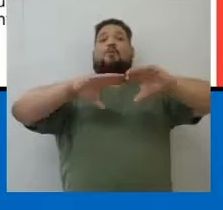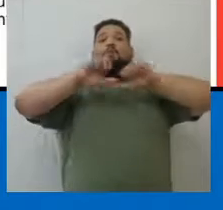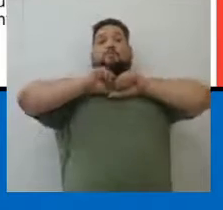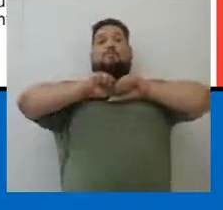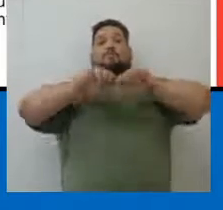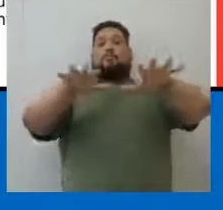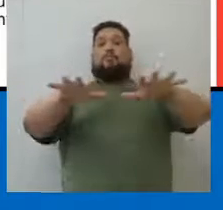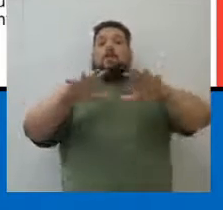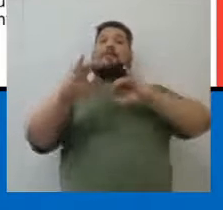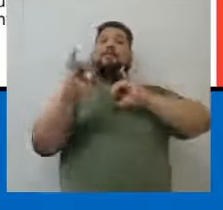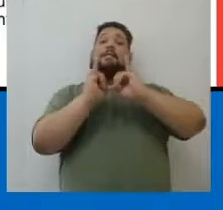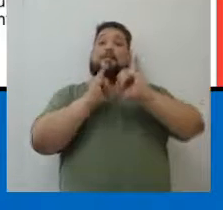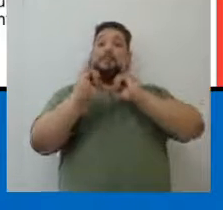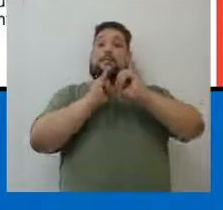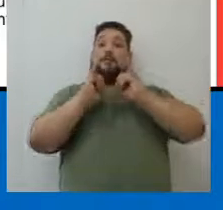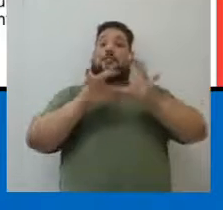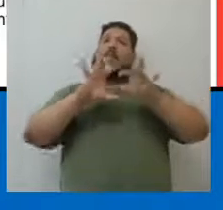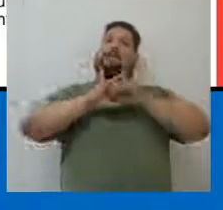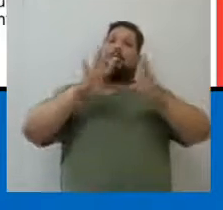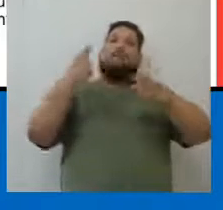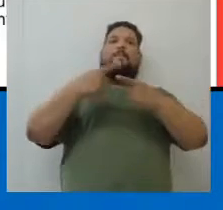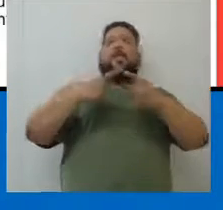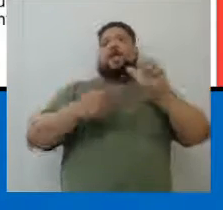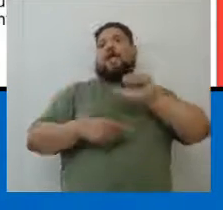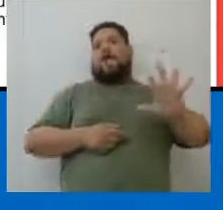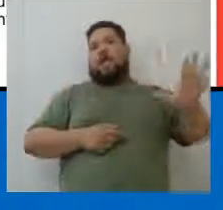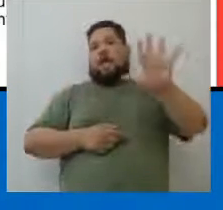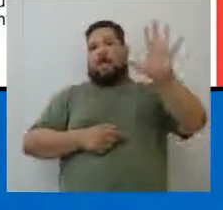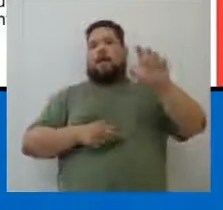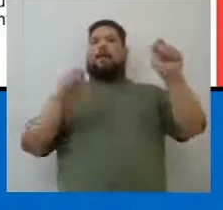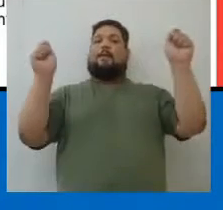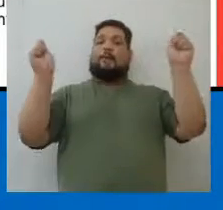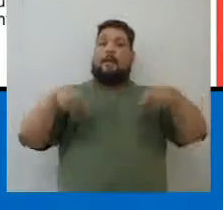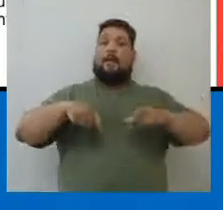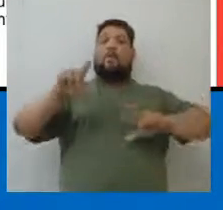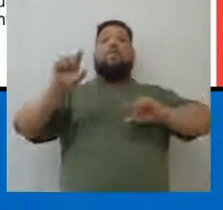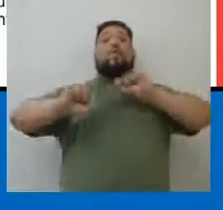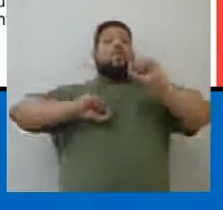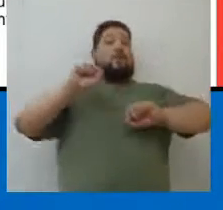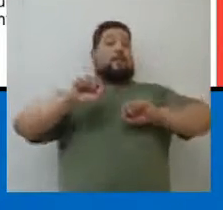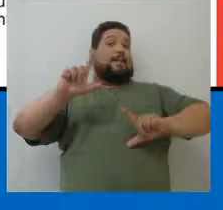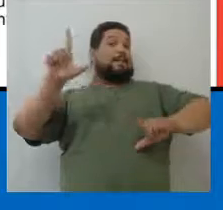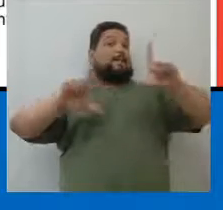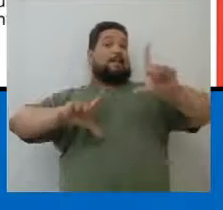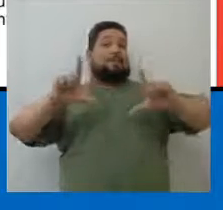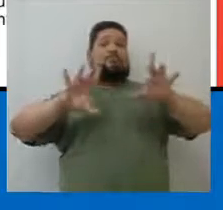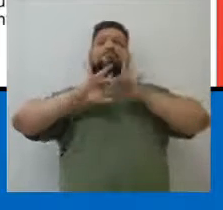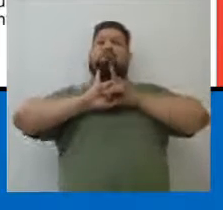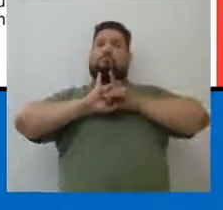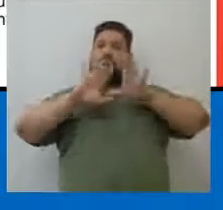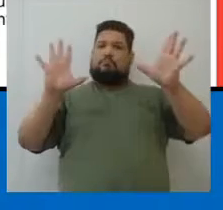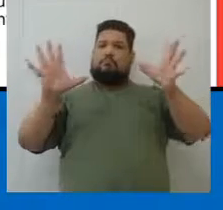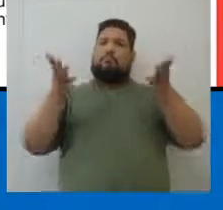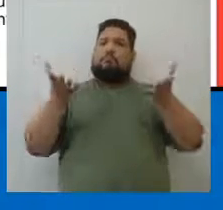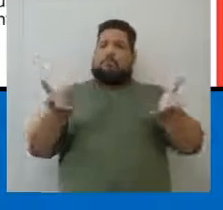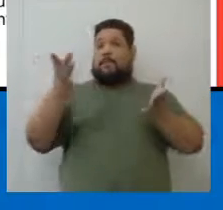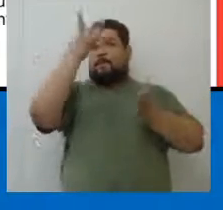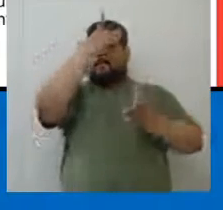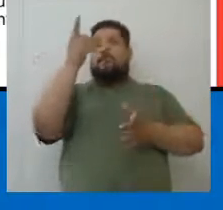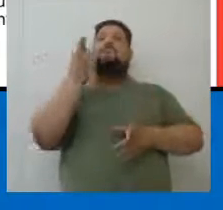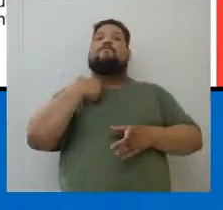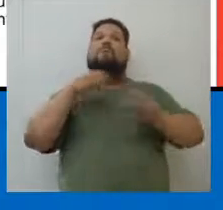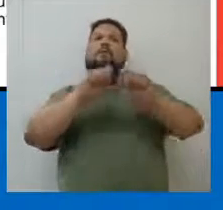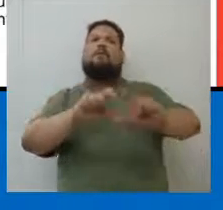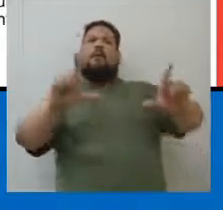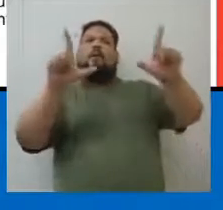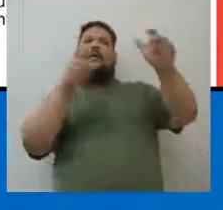a internet não era tão disponível porque era cara, porém, as televisões lá ficavam disponíveis para quem quisesse,